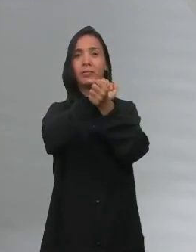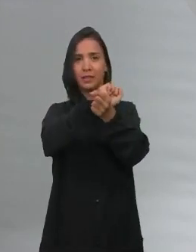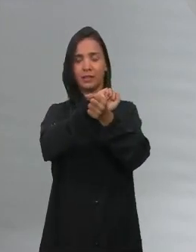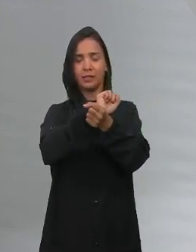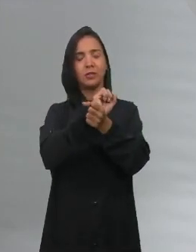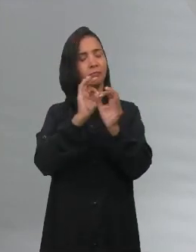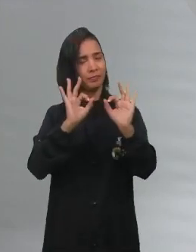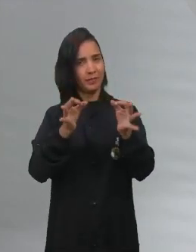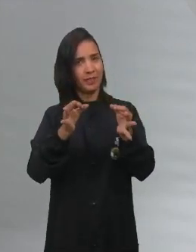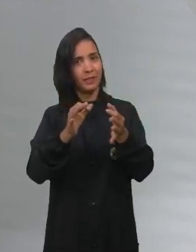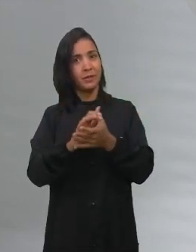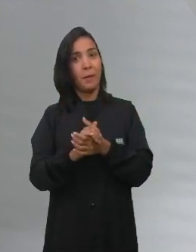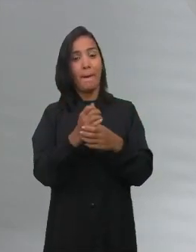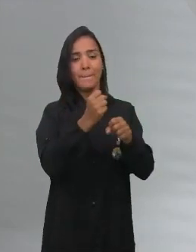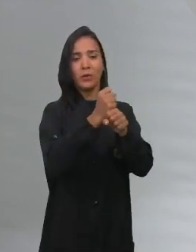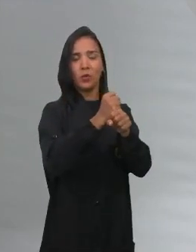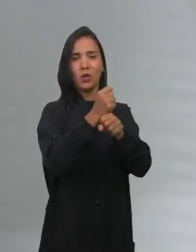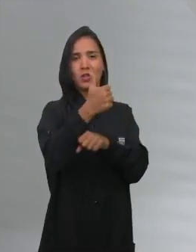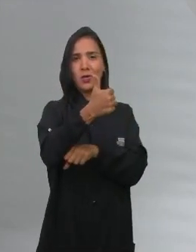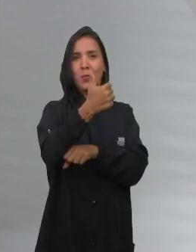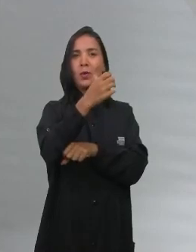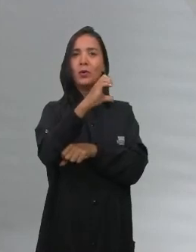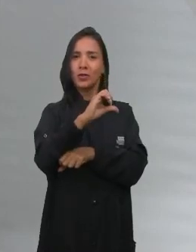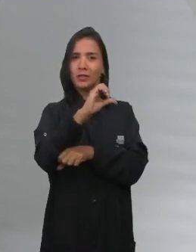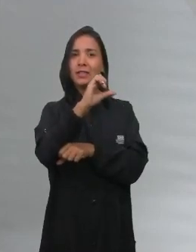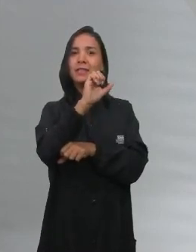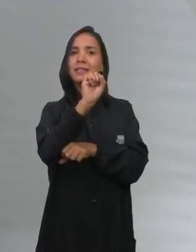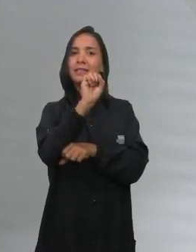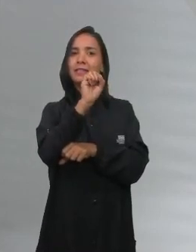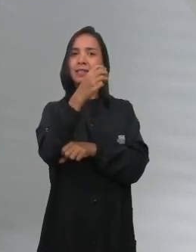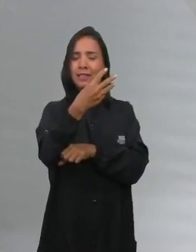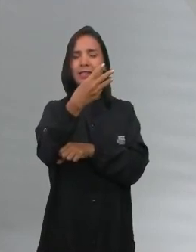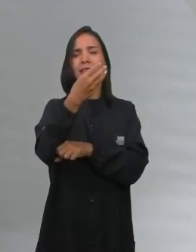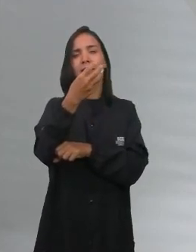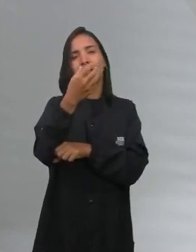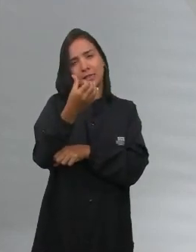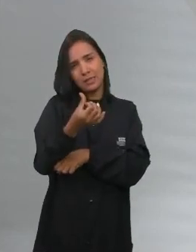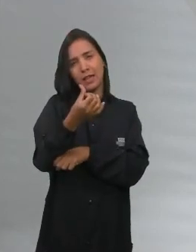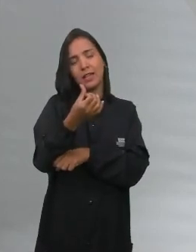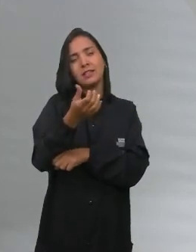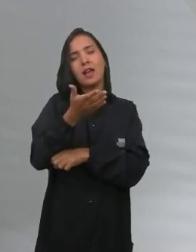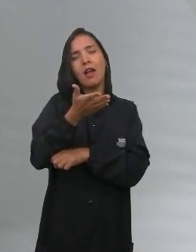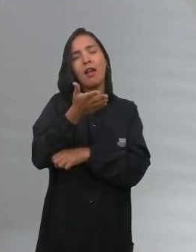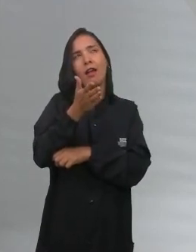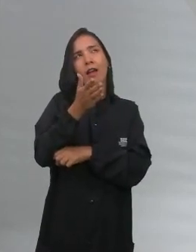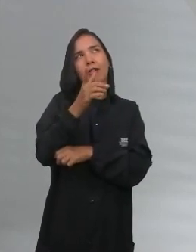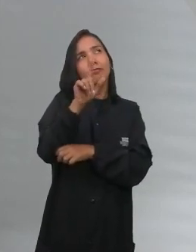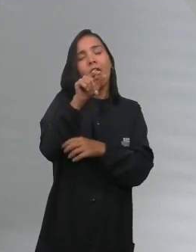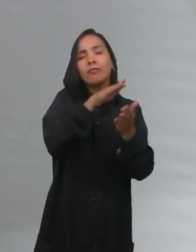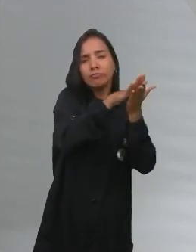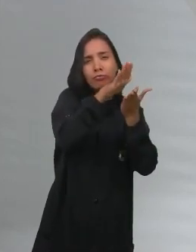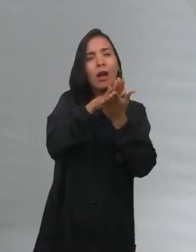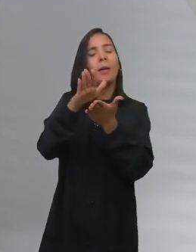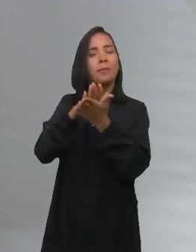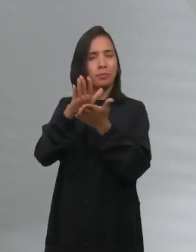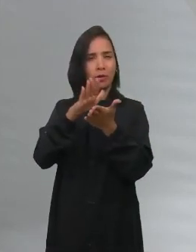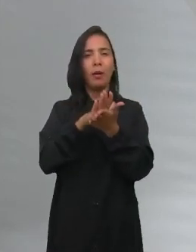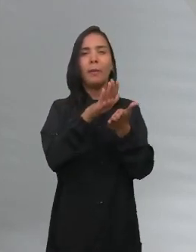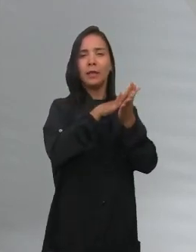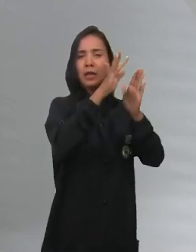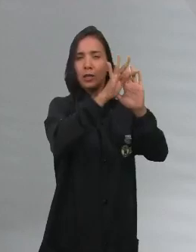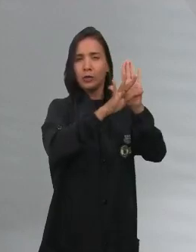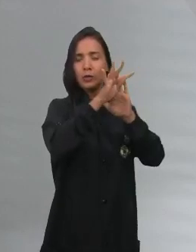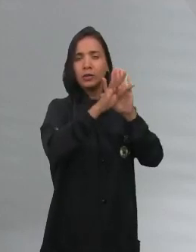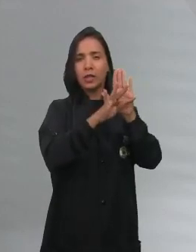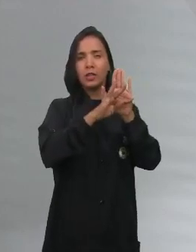Em 1836, é publicada uma obra, nesse período de 1836,